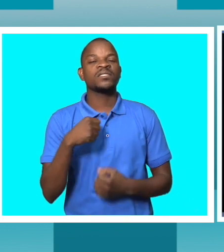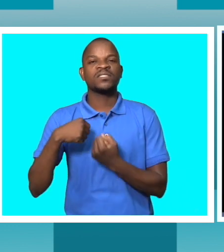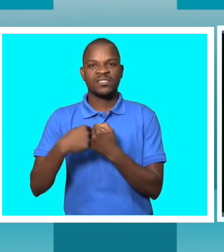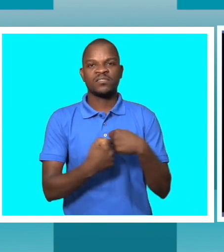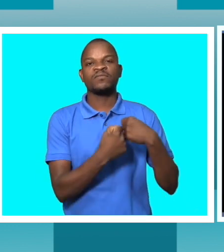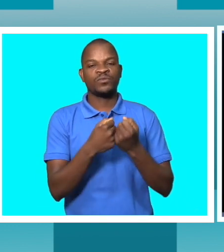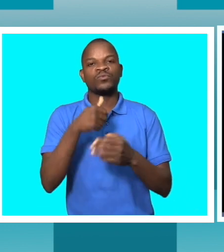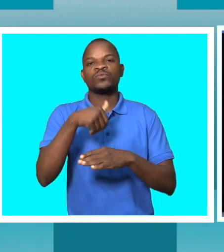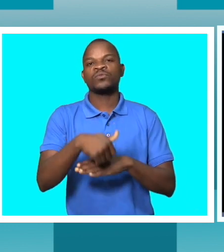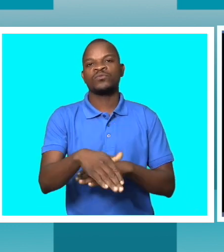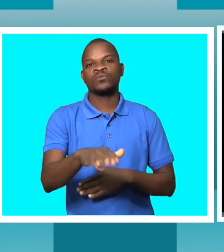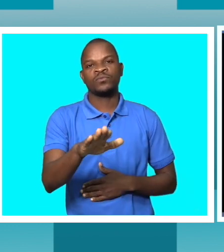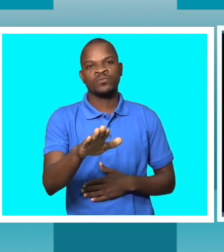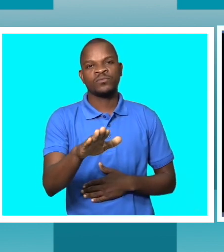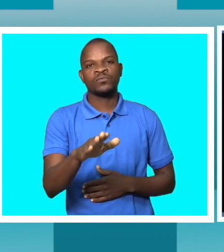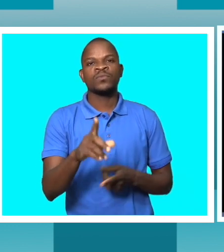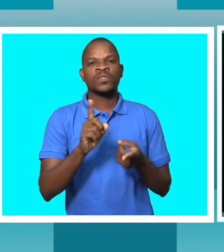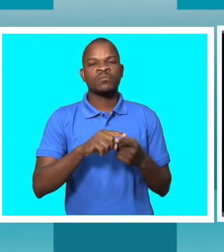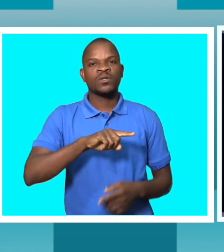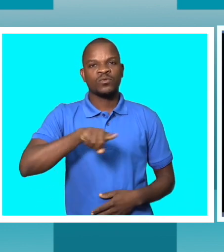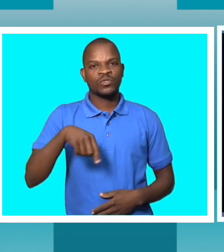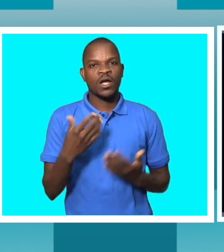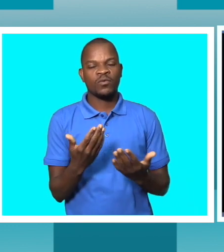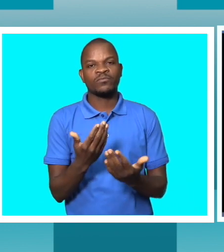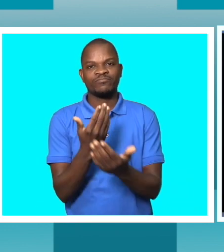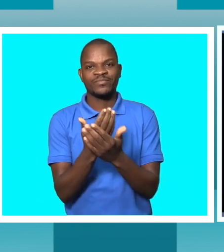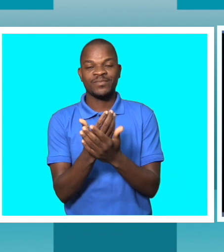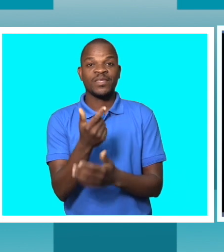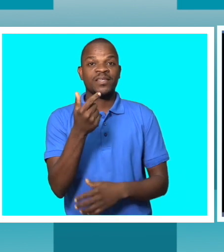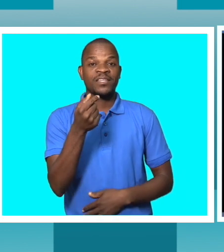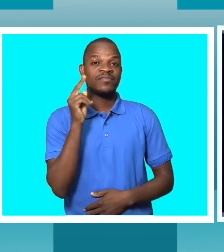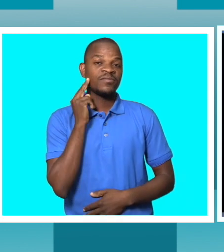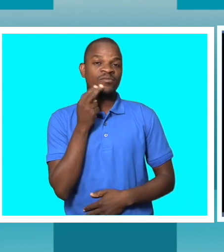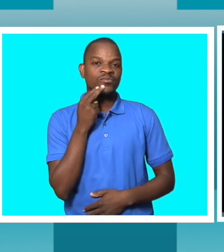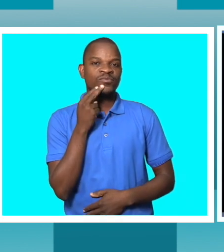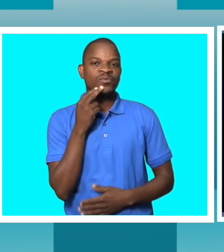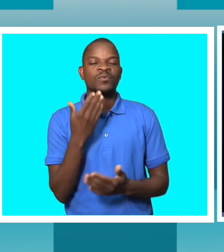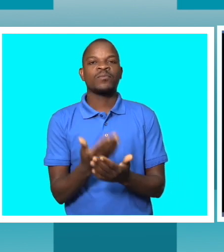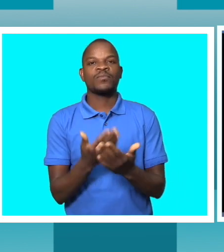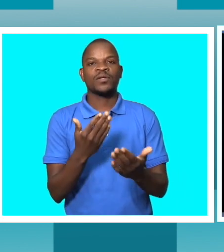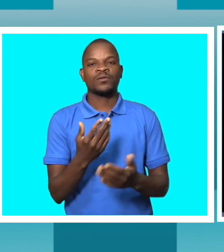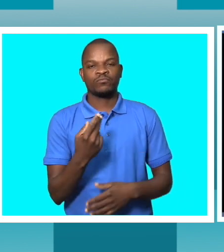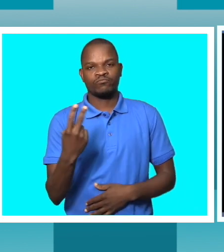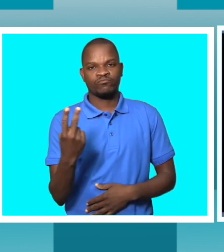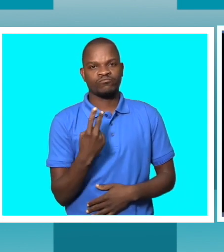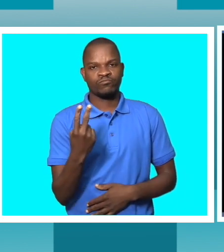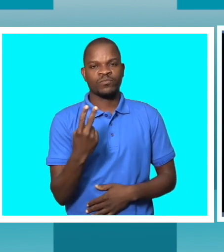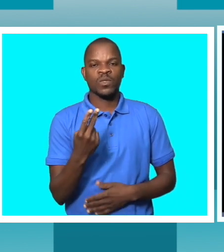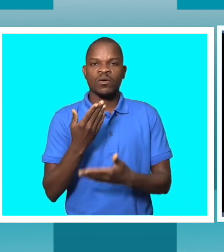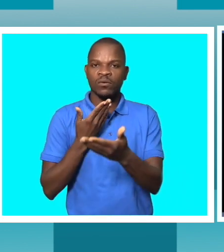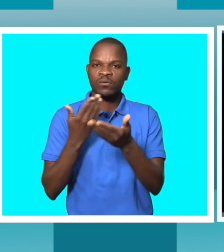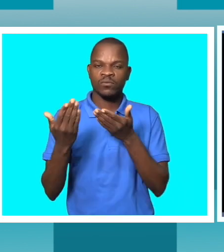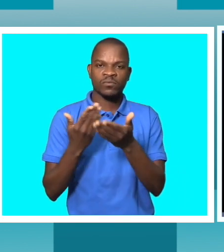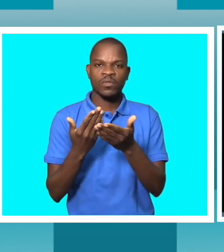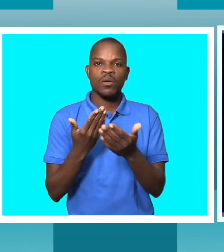ainda temos, e contamos já desde já com a TV surda para que possamos ter a